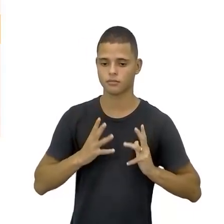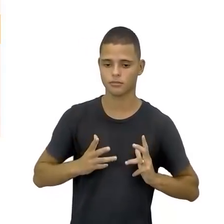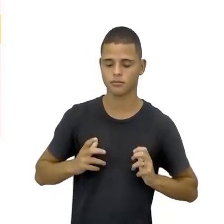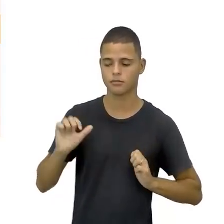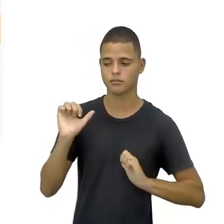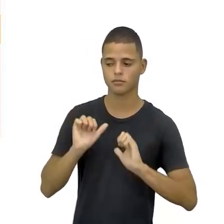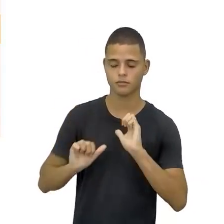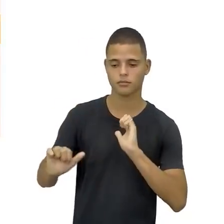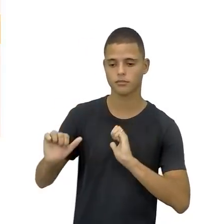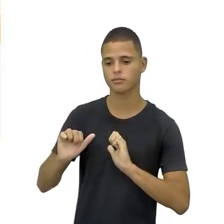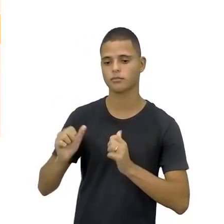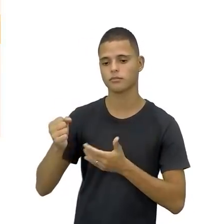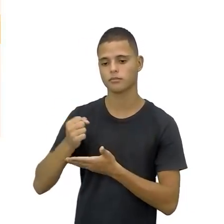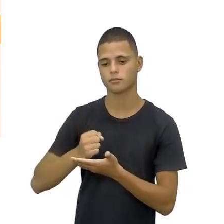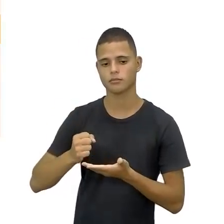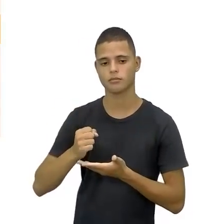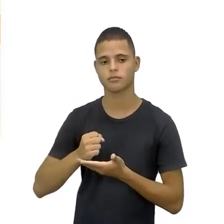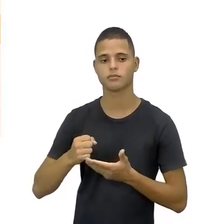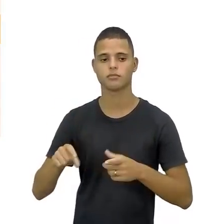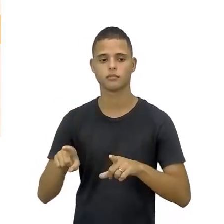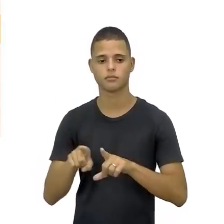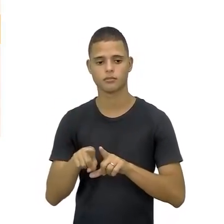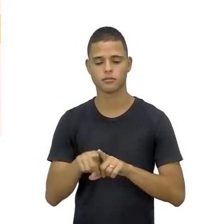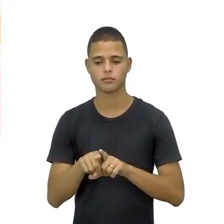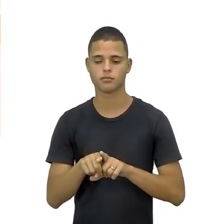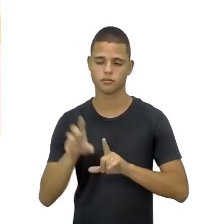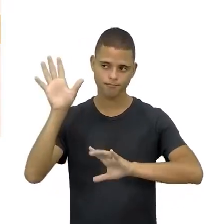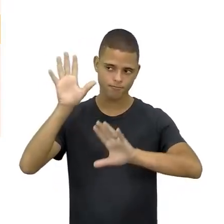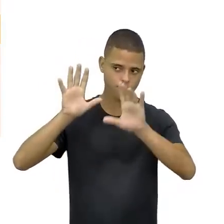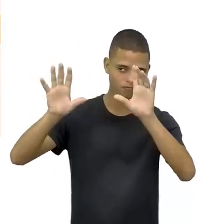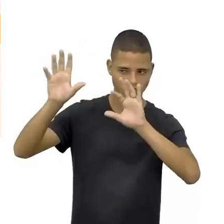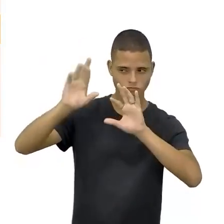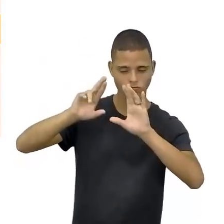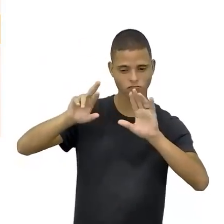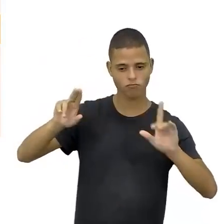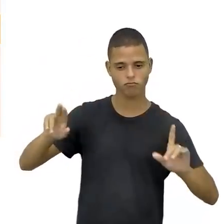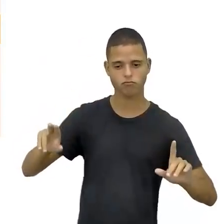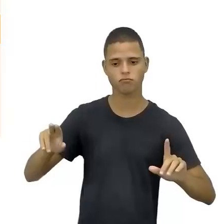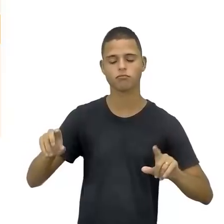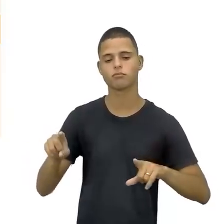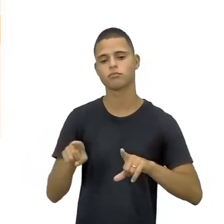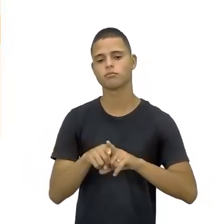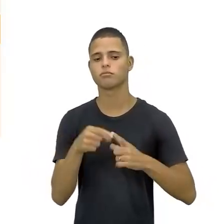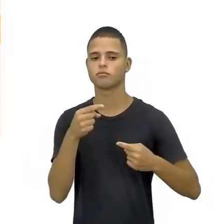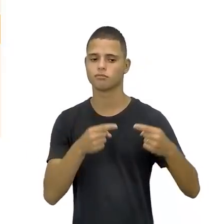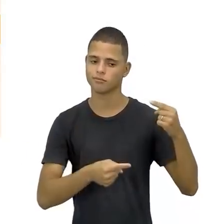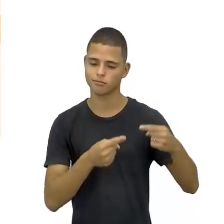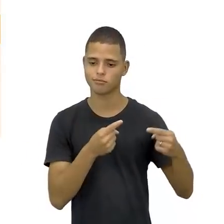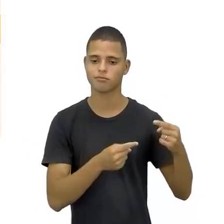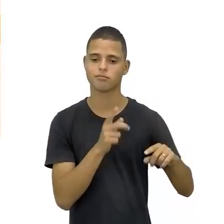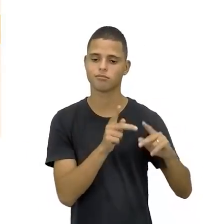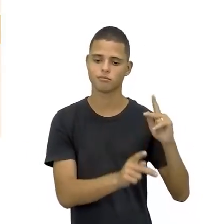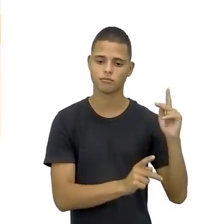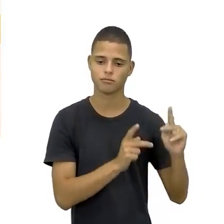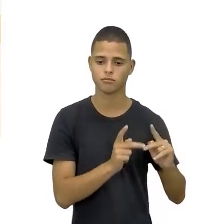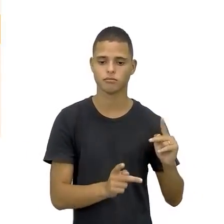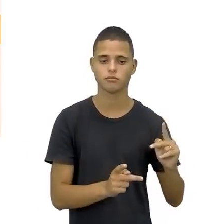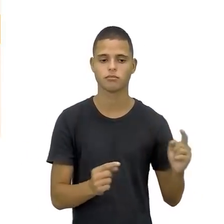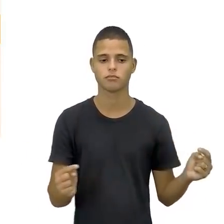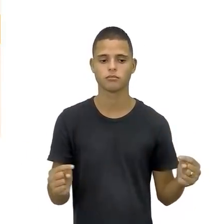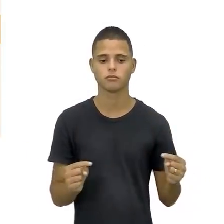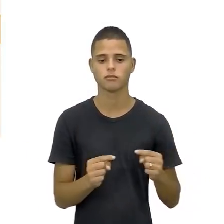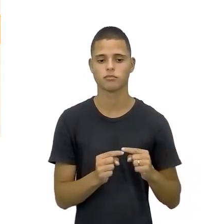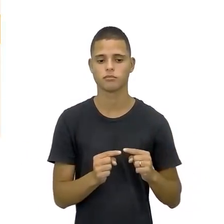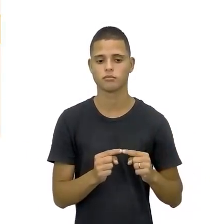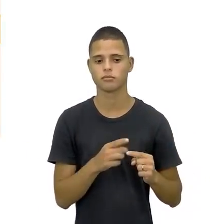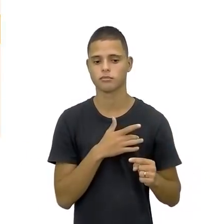doenças, de veiculação hídrica, atmosférica, entre outros, e de resultados de políticas públicas destinadas à saúde. No caso